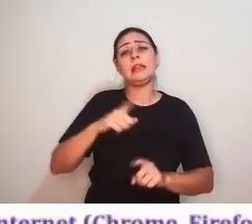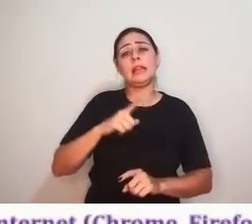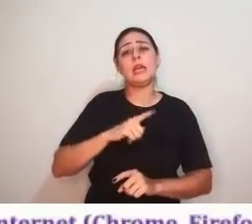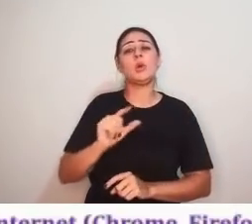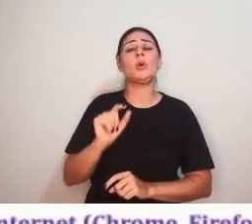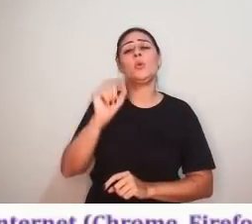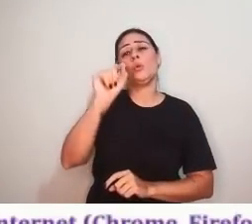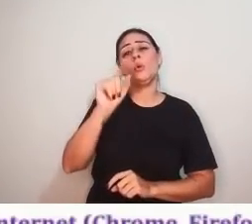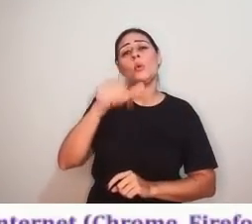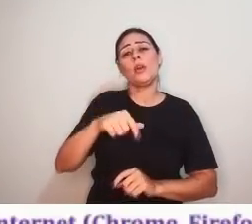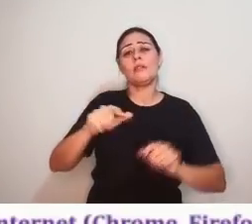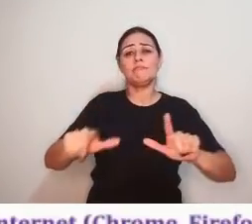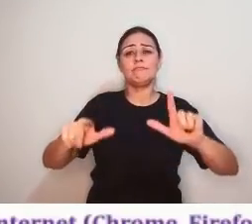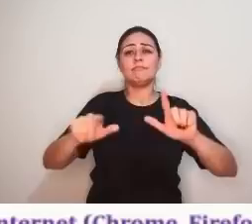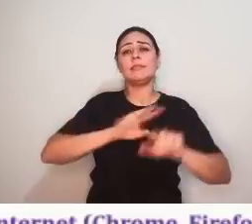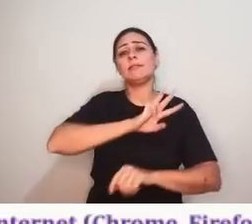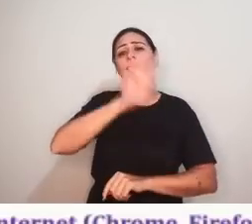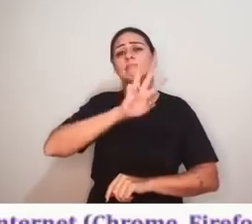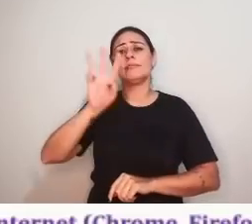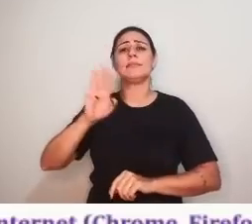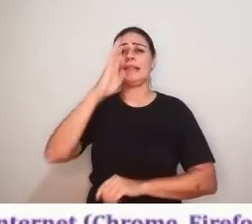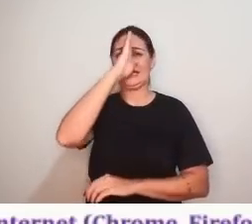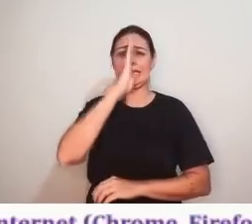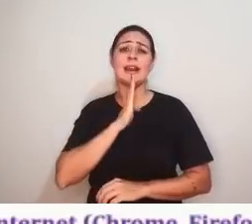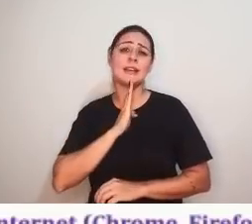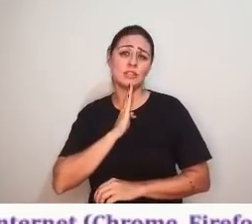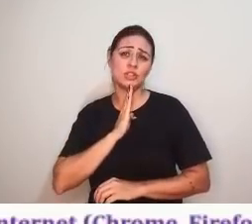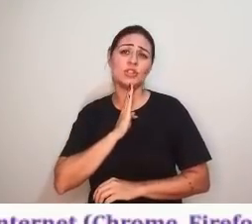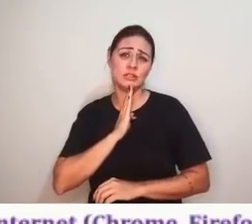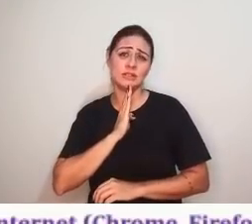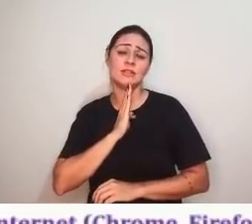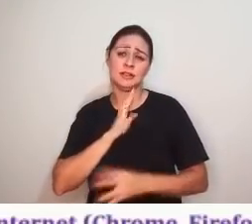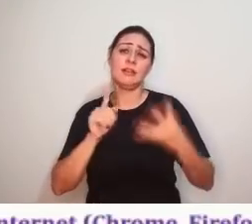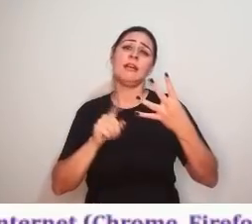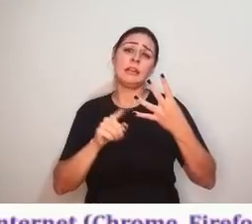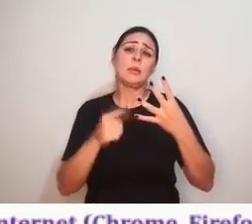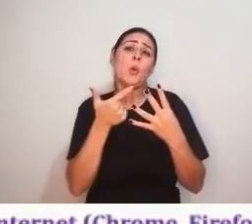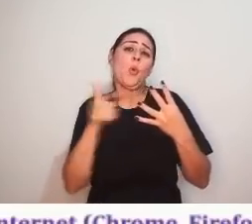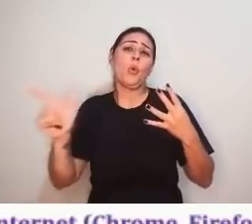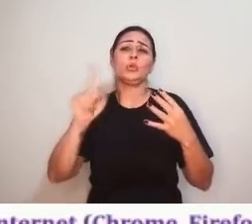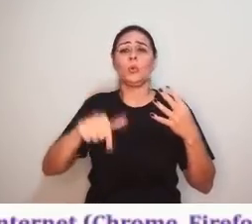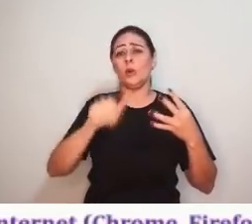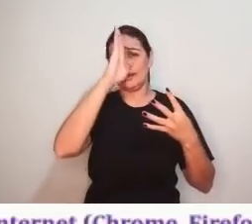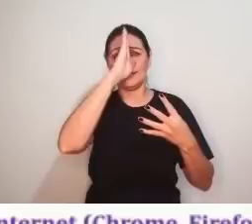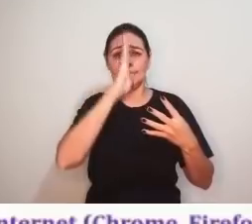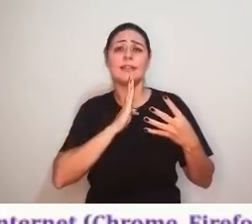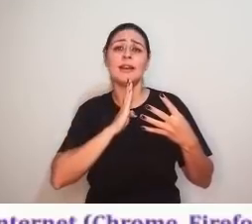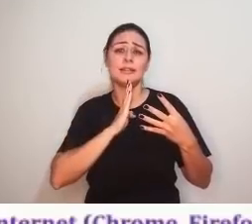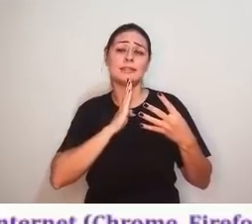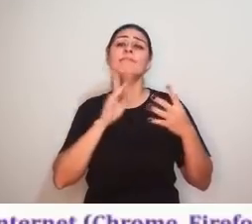muito usar uma plataforma gratuita chamada Mentimeter para gerar o engajamento dos estudantes. E também o Kahoot, tá? Que é uma plataforma também